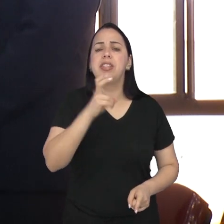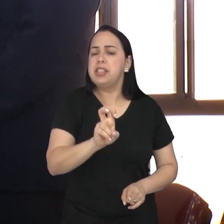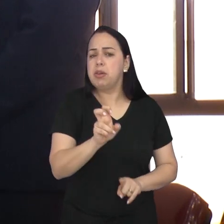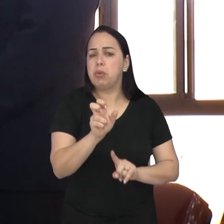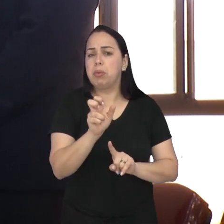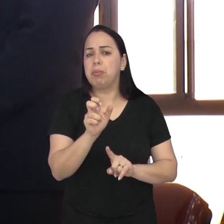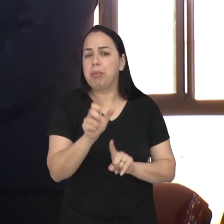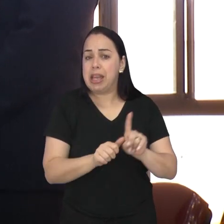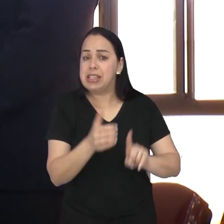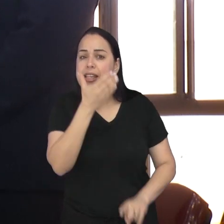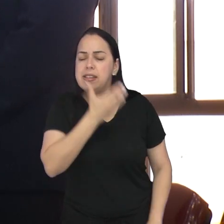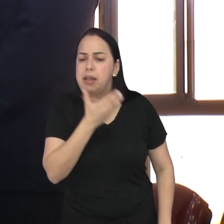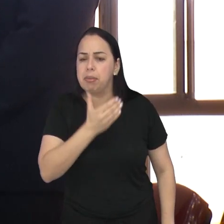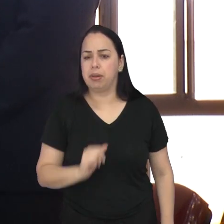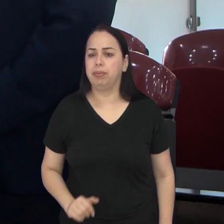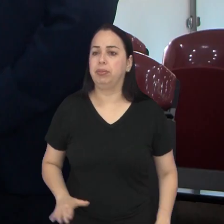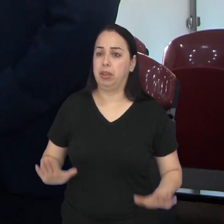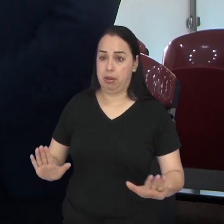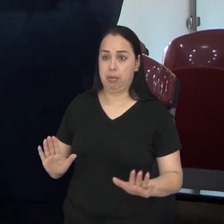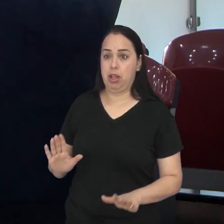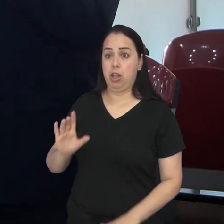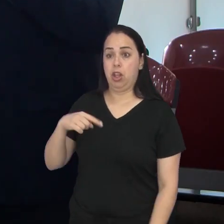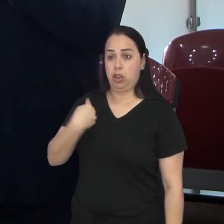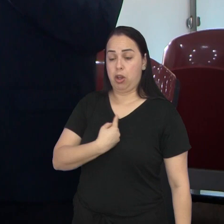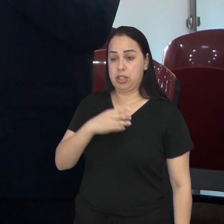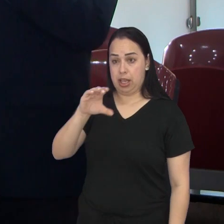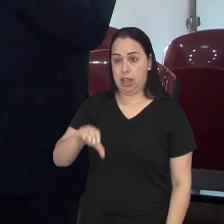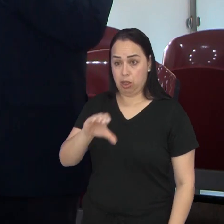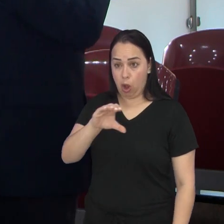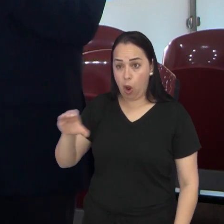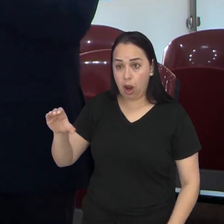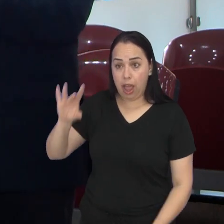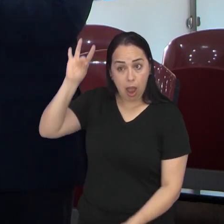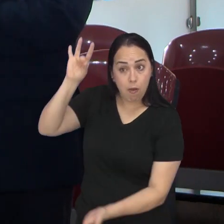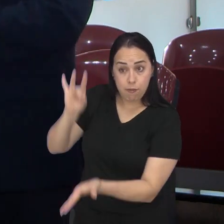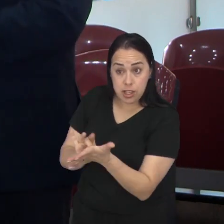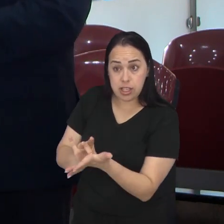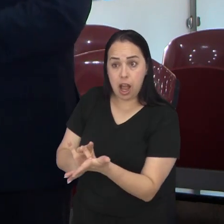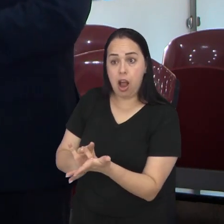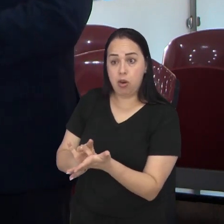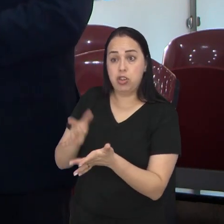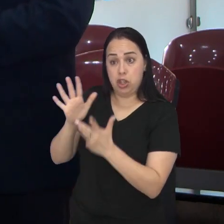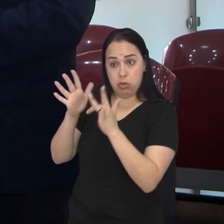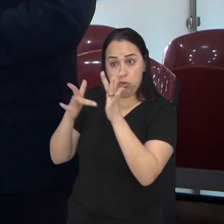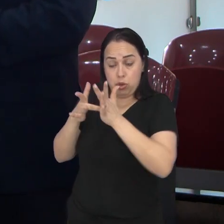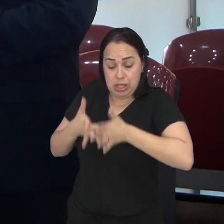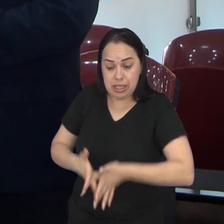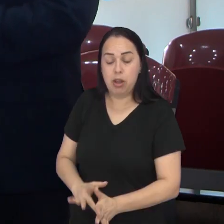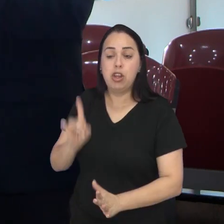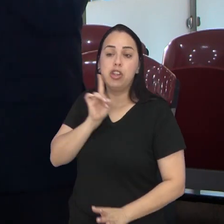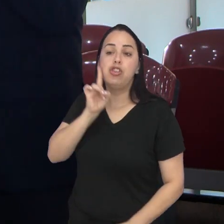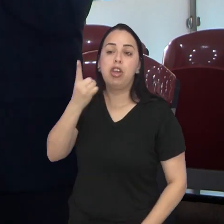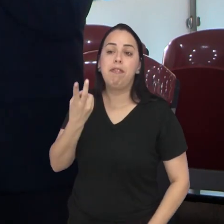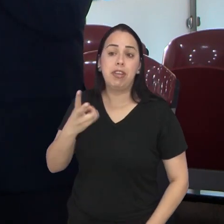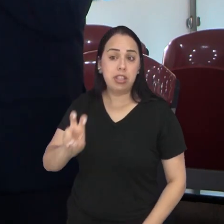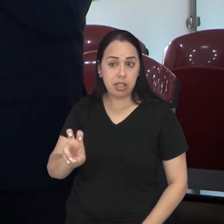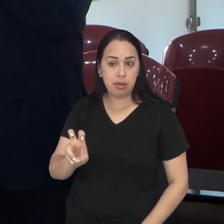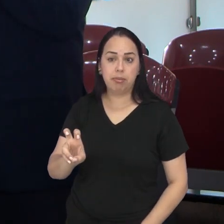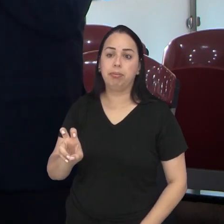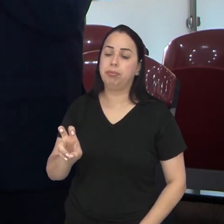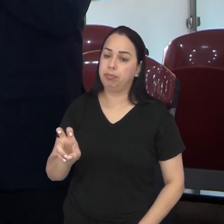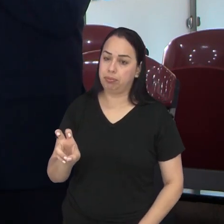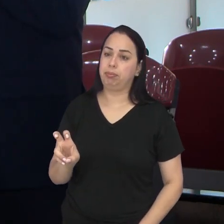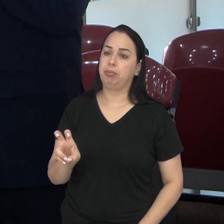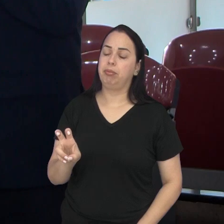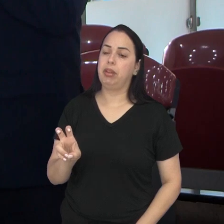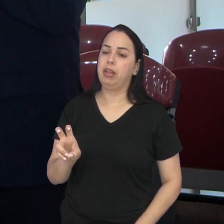de dezembro o Natal? Para nós católicos é a data do nascimento de Jesus. Para nós